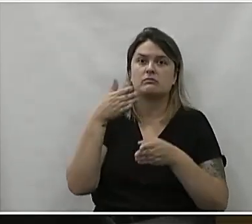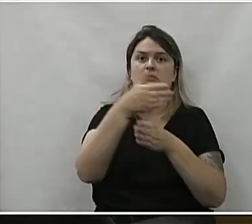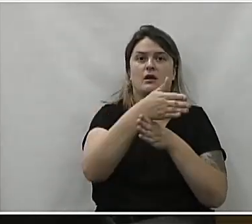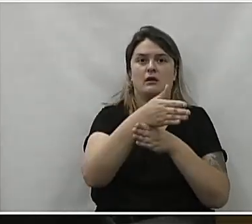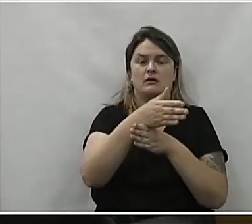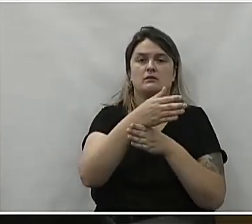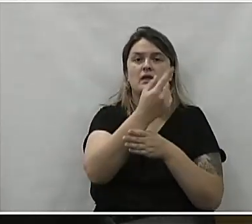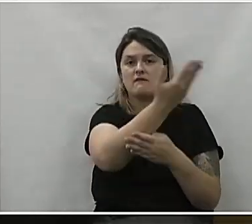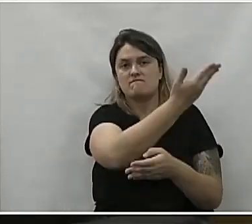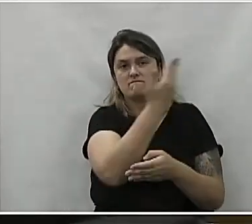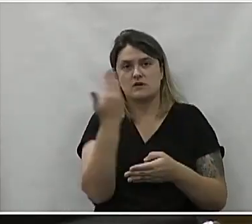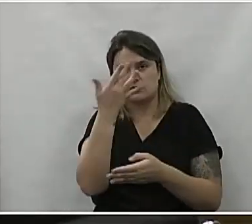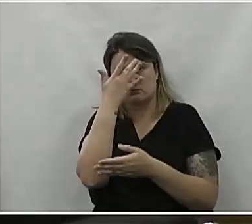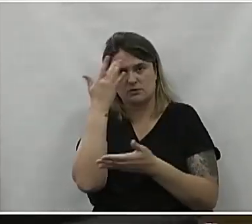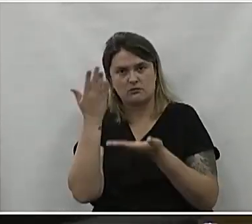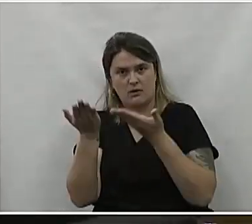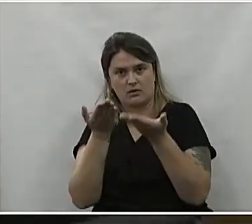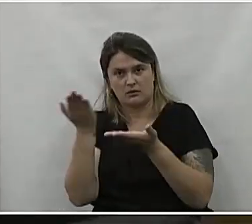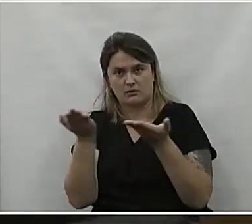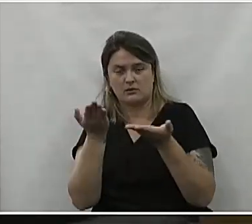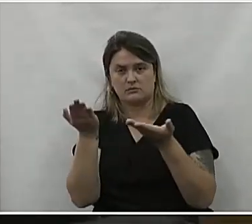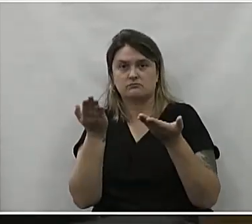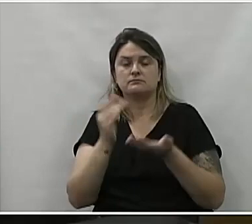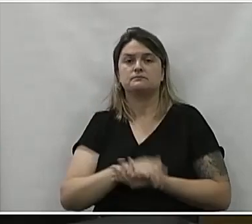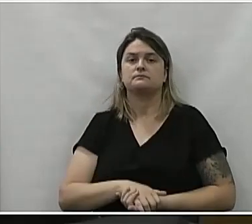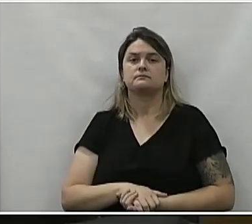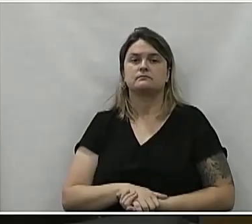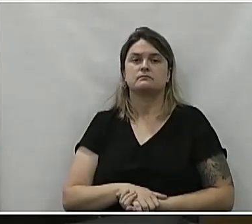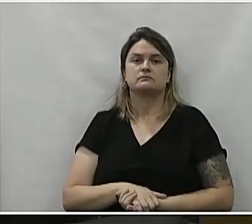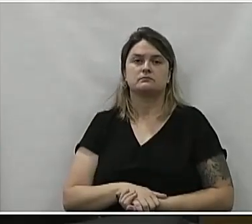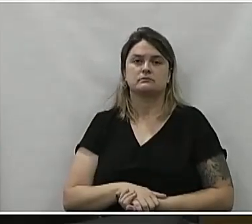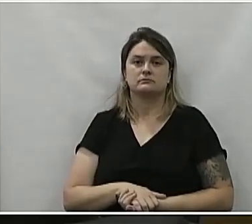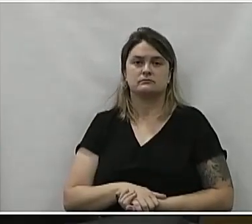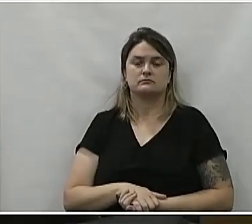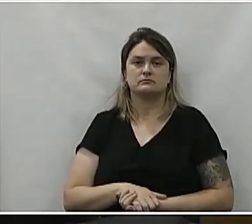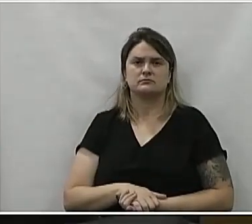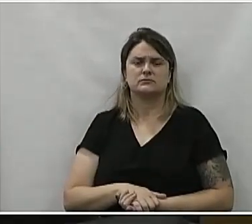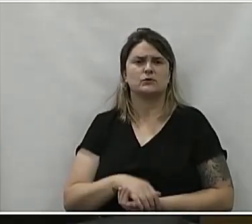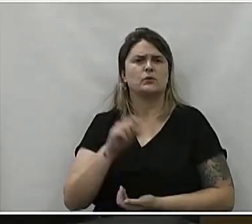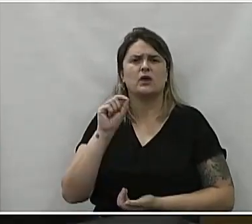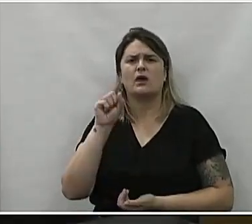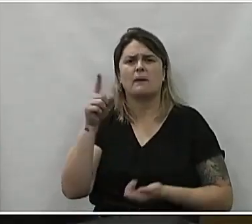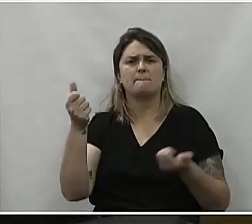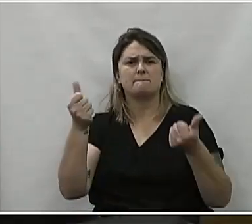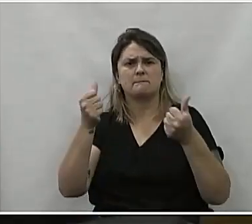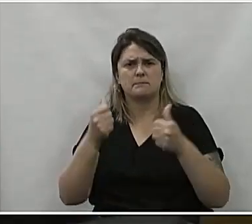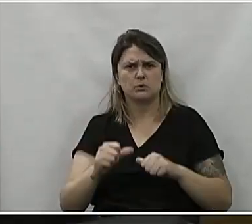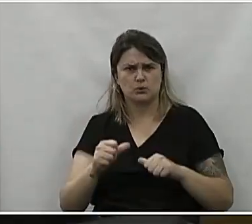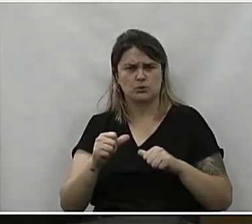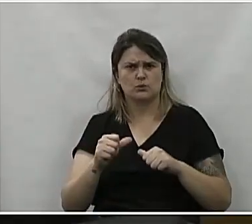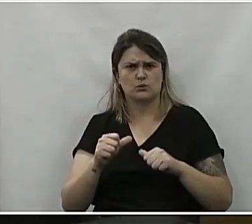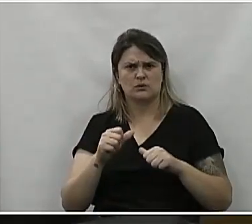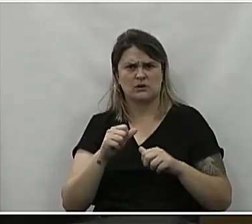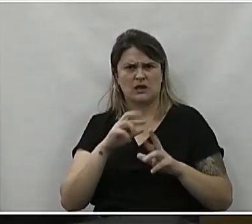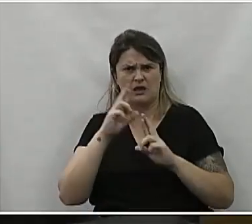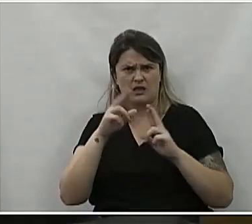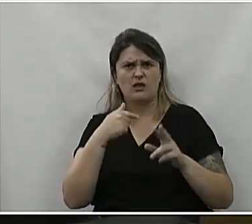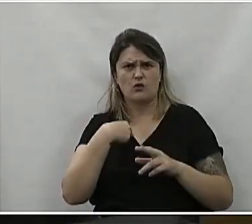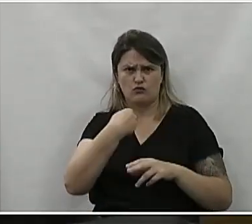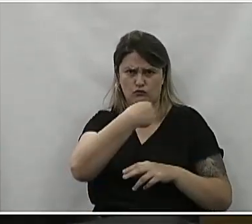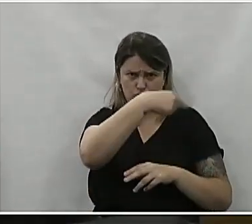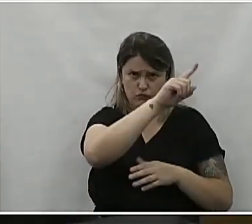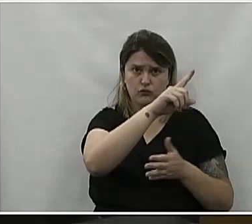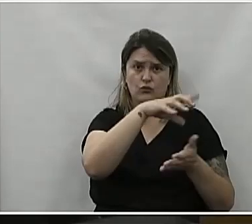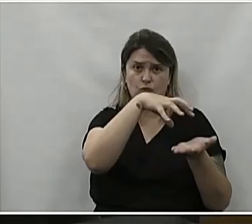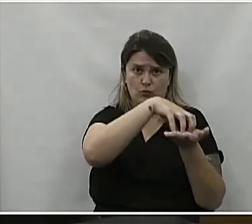Daí apareceu Gente pra atender Daí apareceu E pior de tudo Isso Relato Que eu tive lá Na UPA